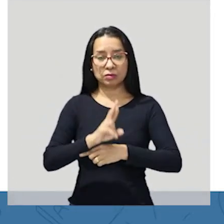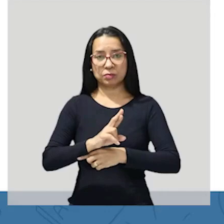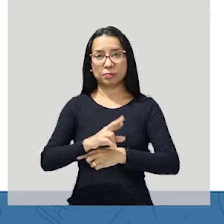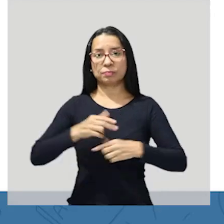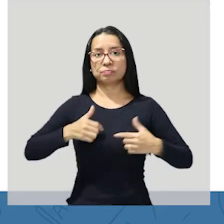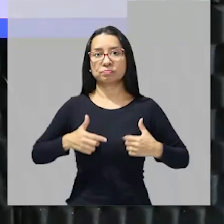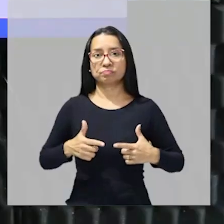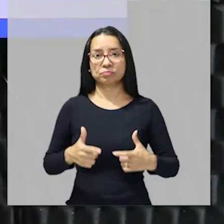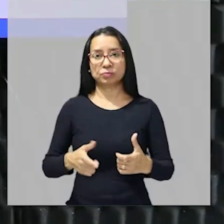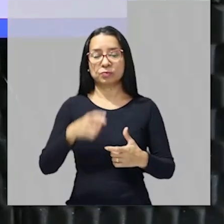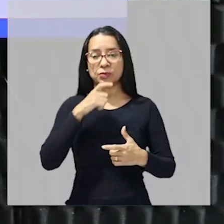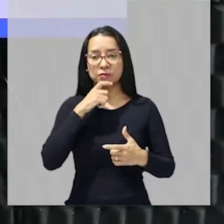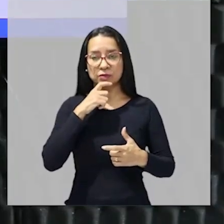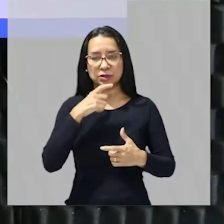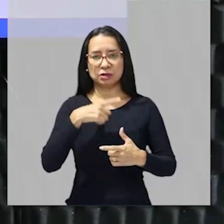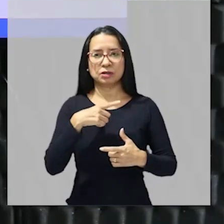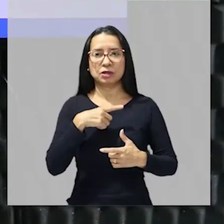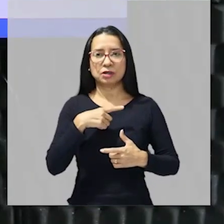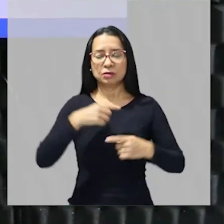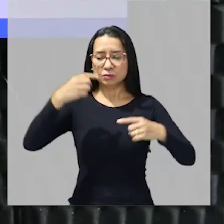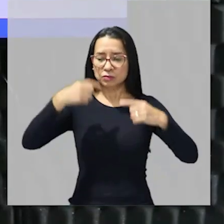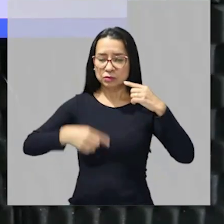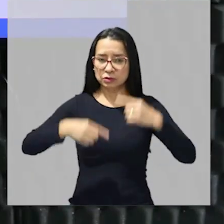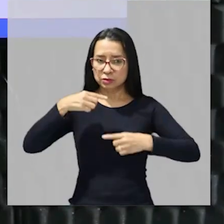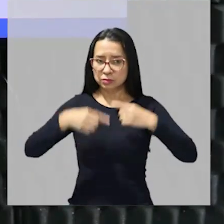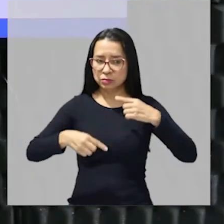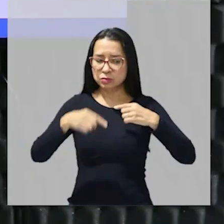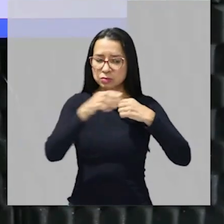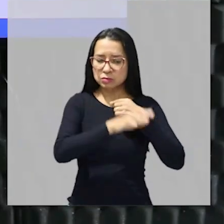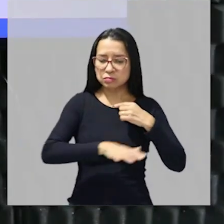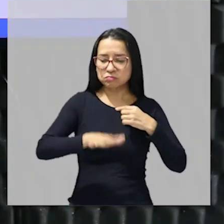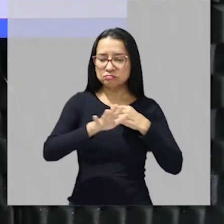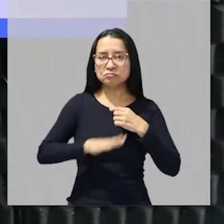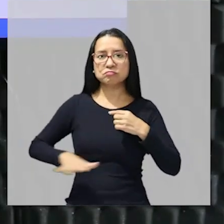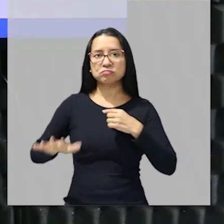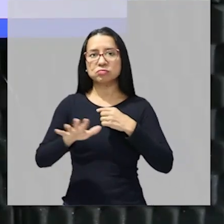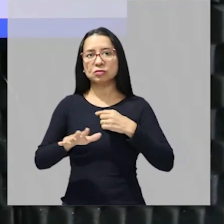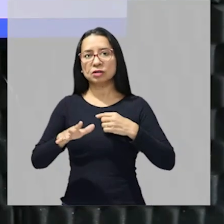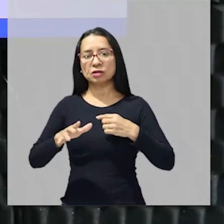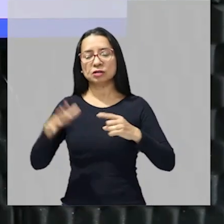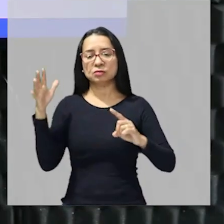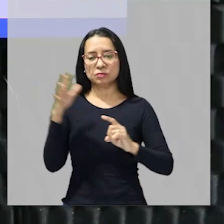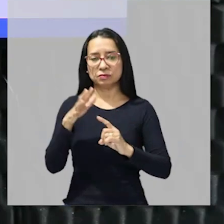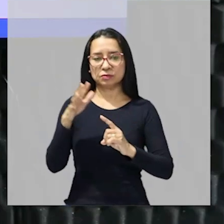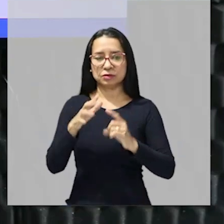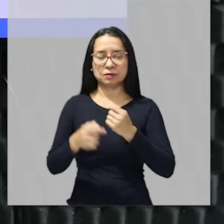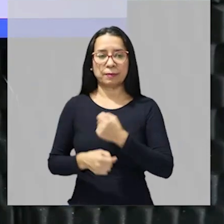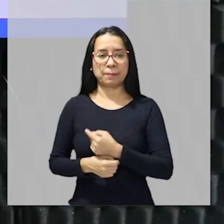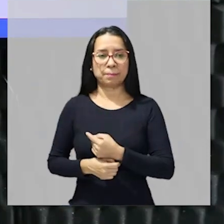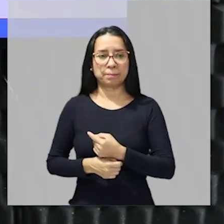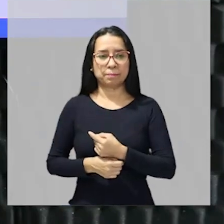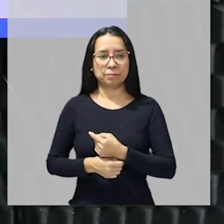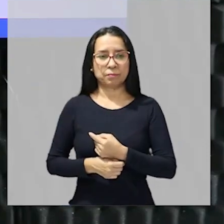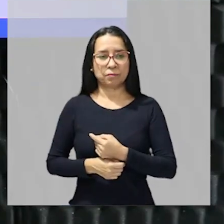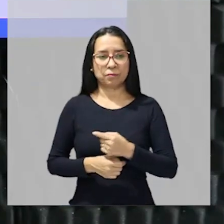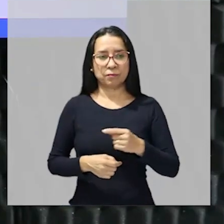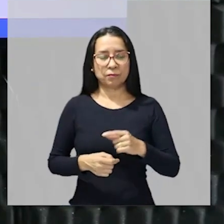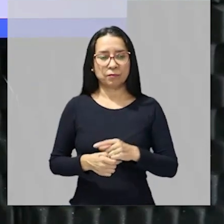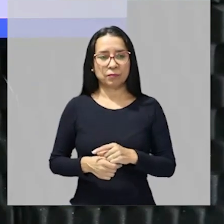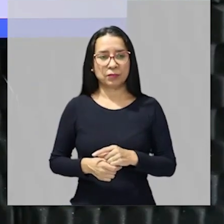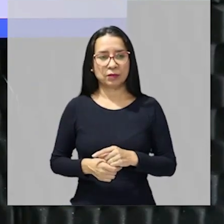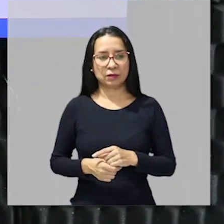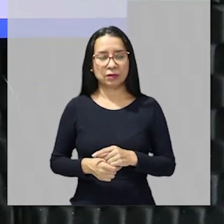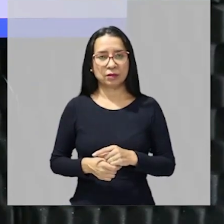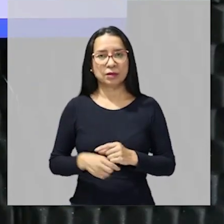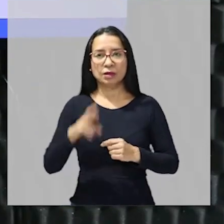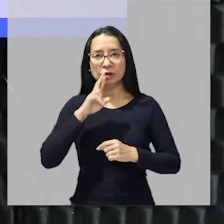Porque dentro da Guerra Fria nós teremos disputa por área de influência. Então, resposta letra A. Né? Você poderia ficar,